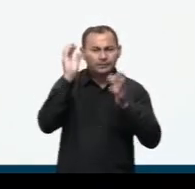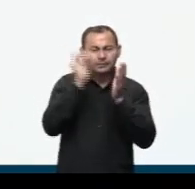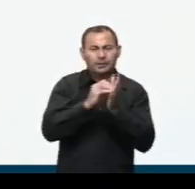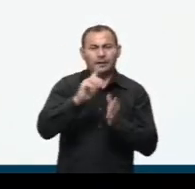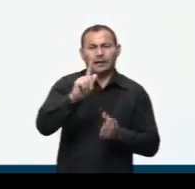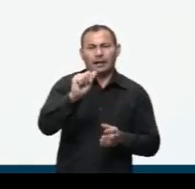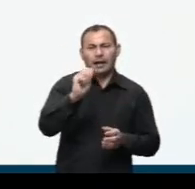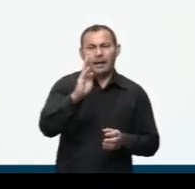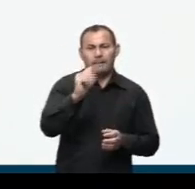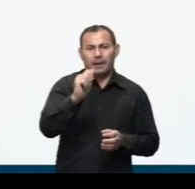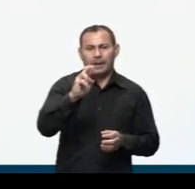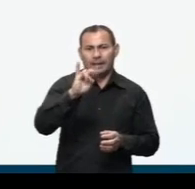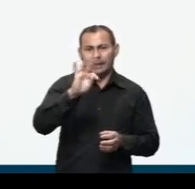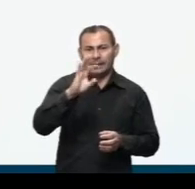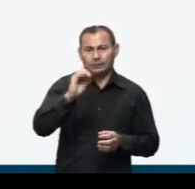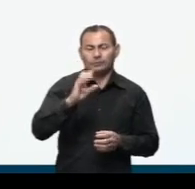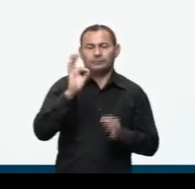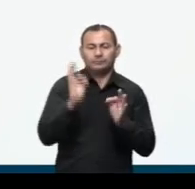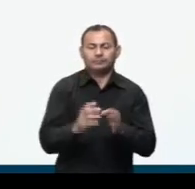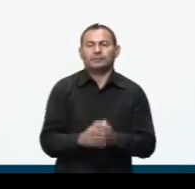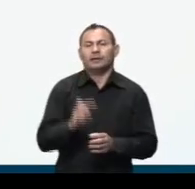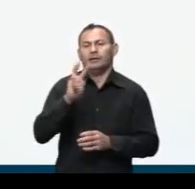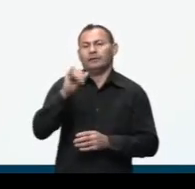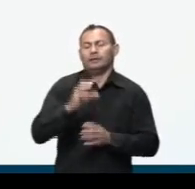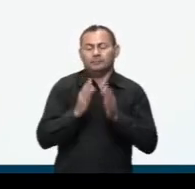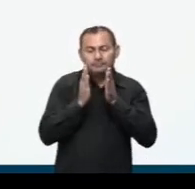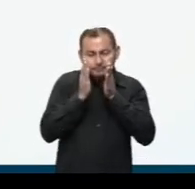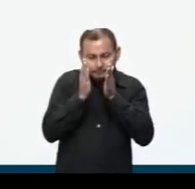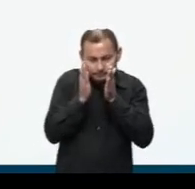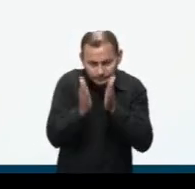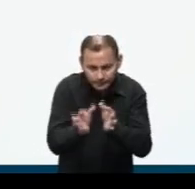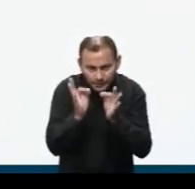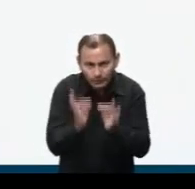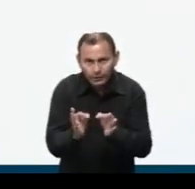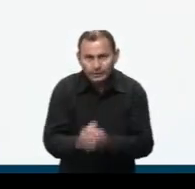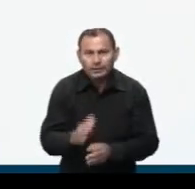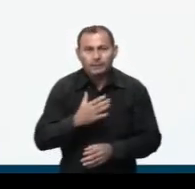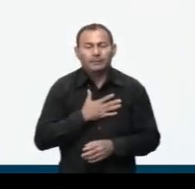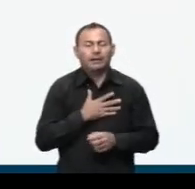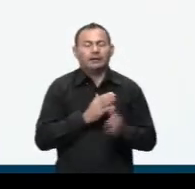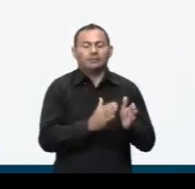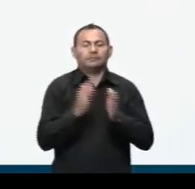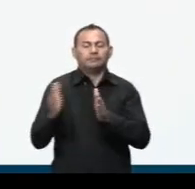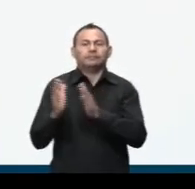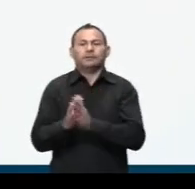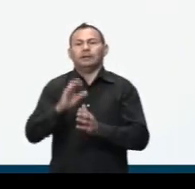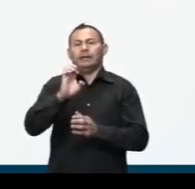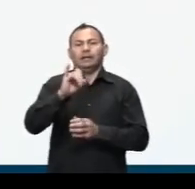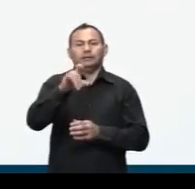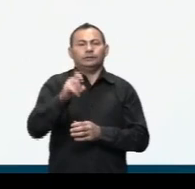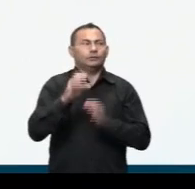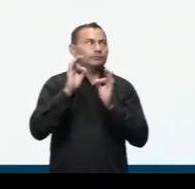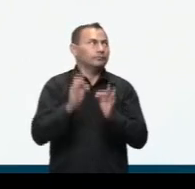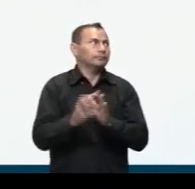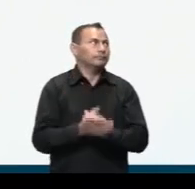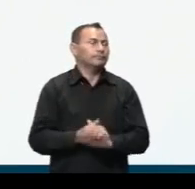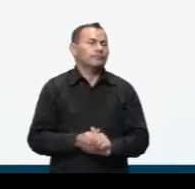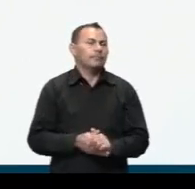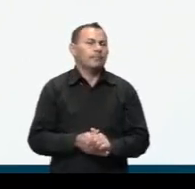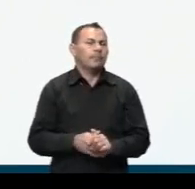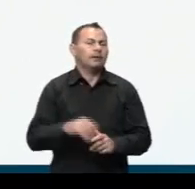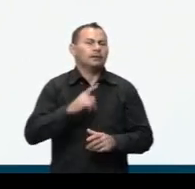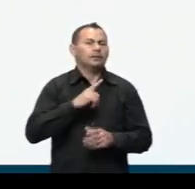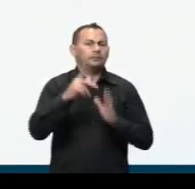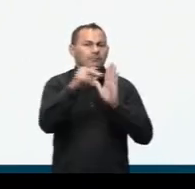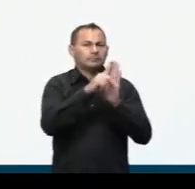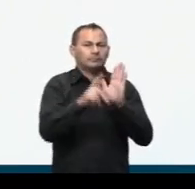um gabarito. E esse gabarito é que vai dar o alinhamento correto para as minhas faces e para os meus eixos. Então, aqui a